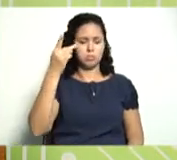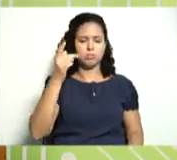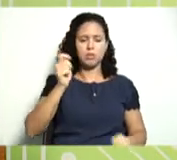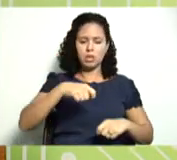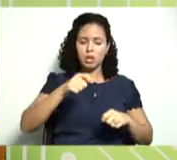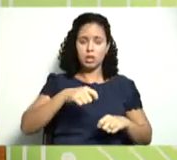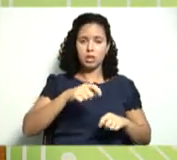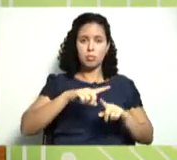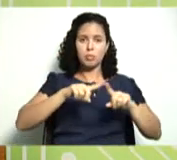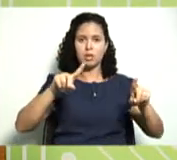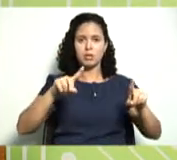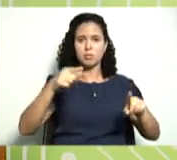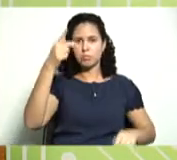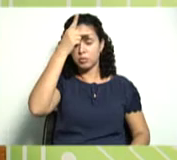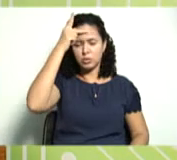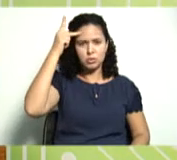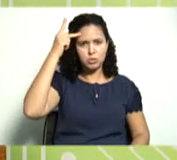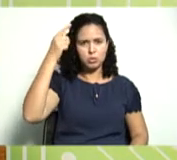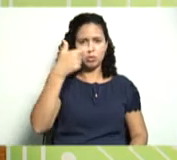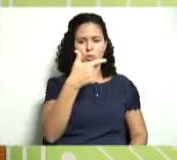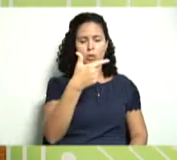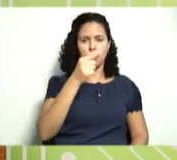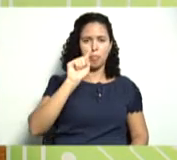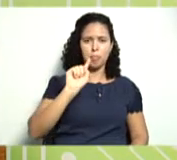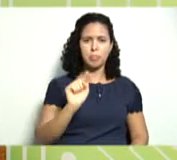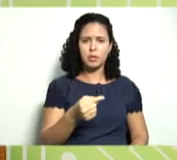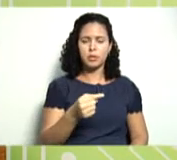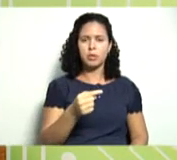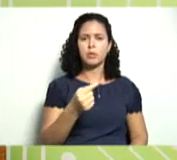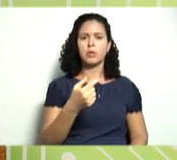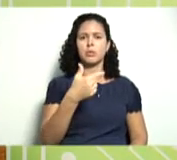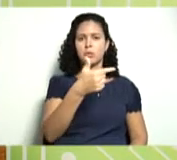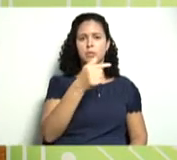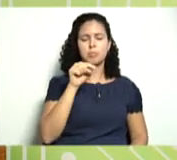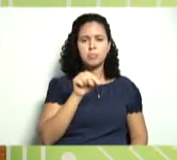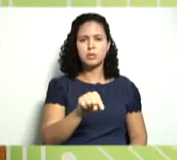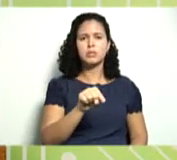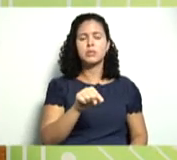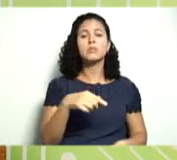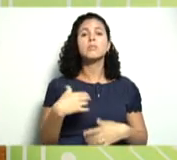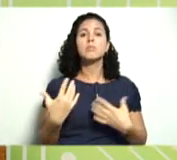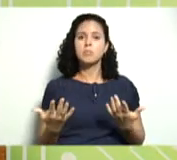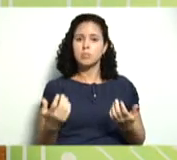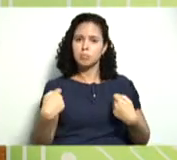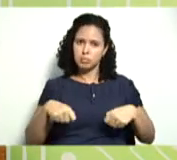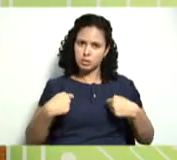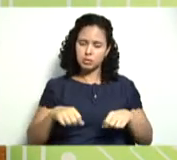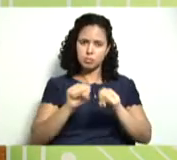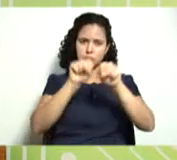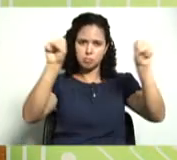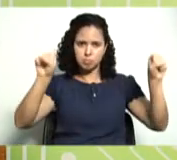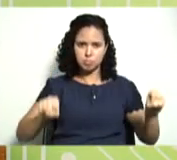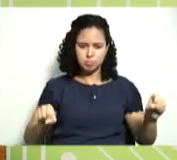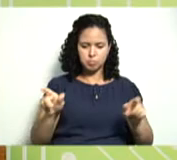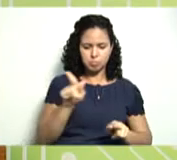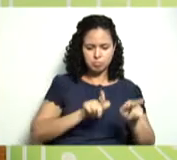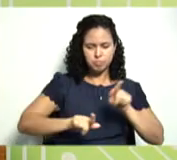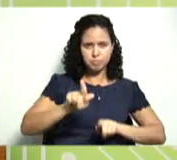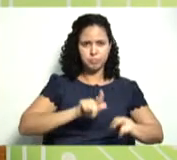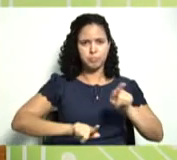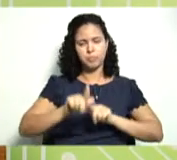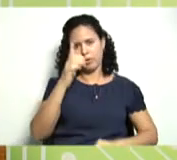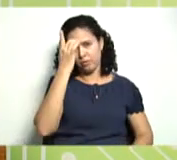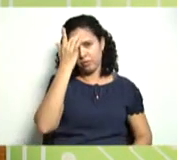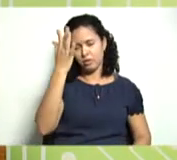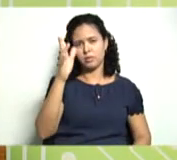2 mil 100 mil funcionários aí você vai ter que ter o que um sistema que faça esse gerenciamento facilite